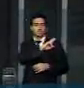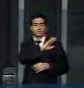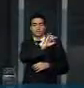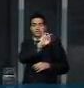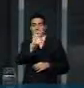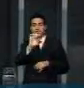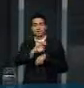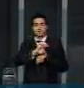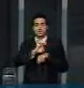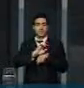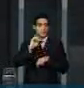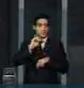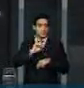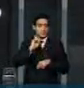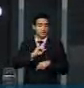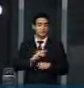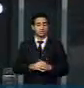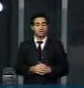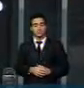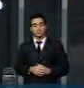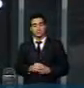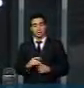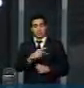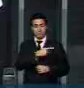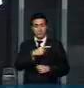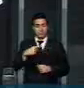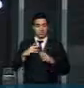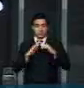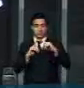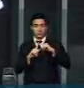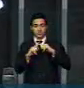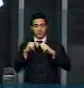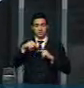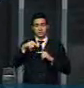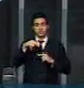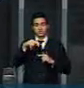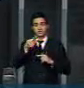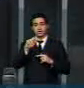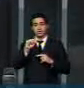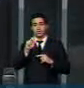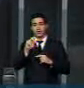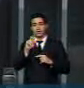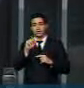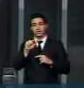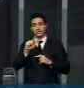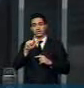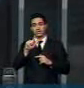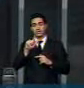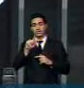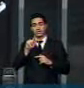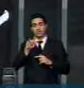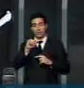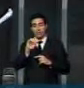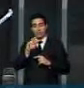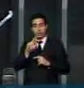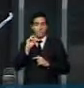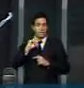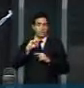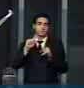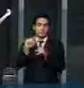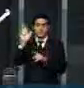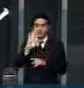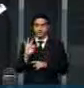do Estado de Minas Gerais, aos pastores da Igreja do Evangelho Quadrangular de Minas e de todo o Brasil, pastores também de